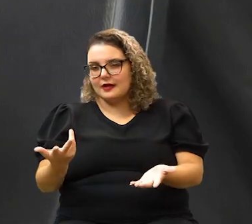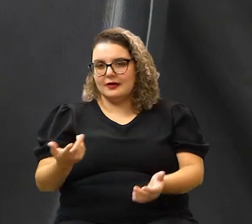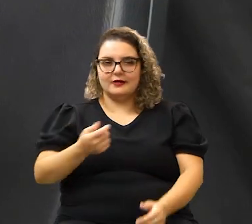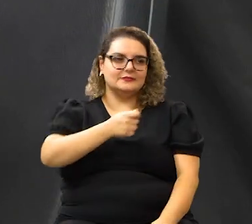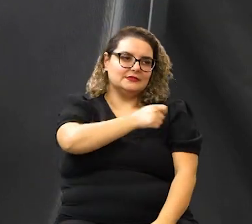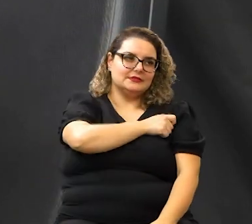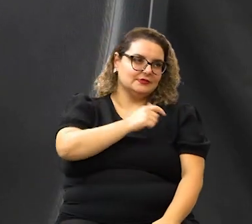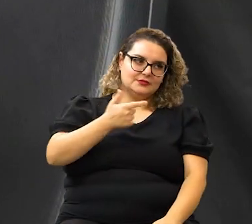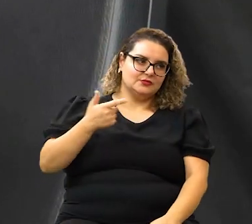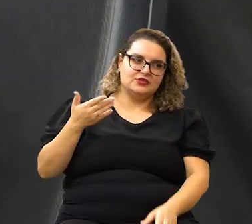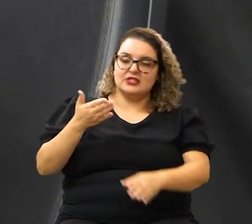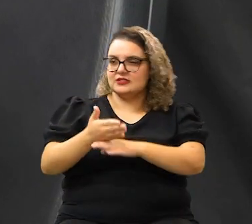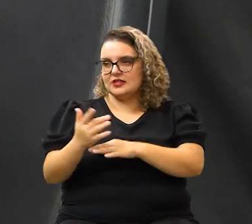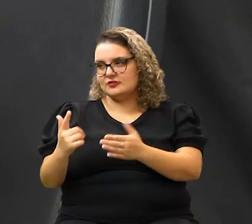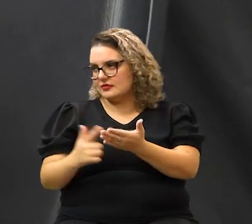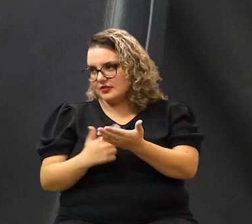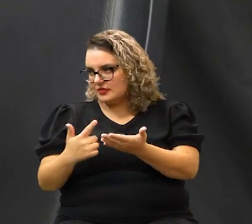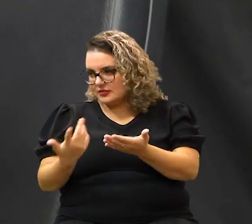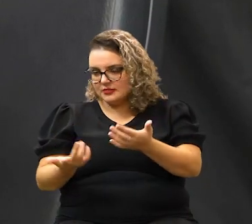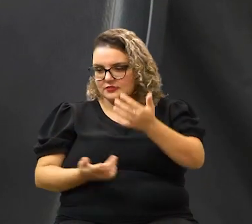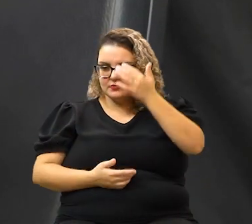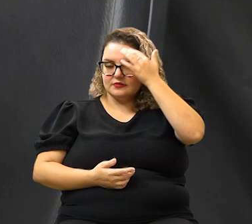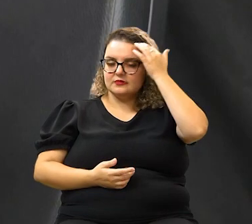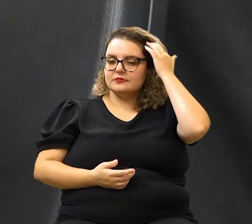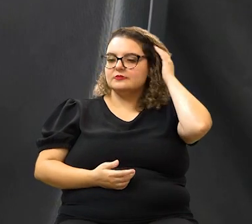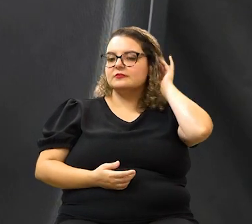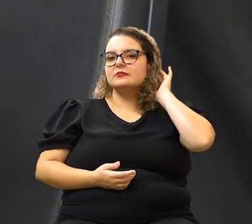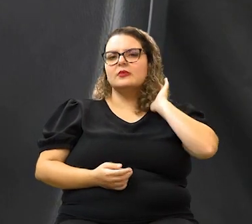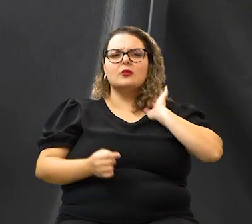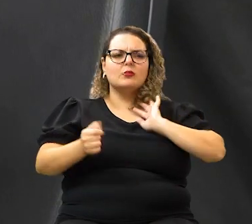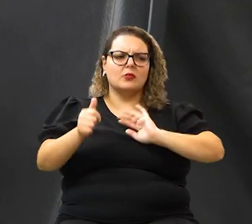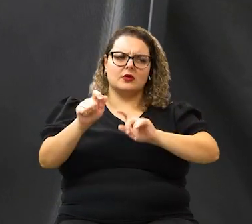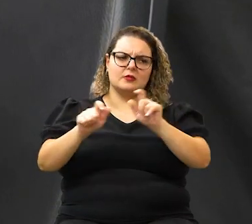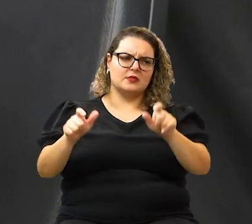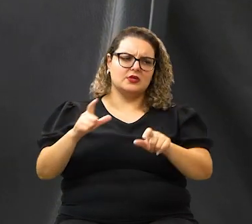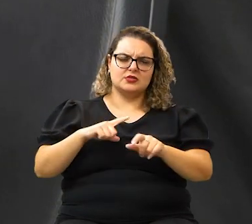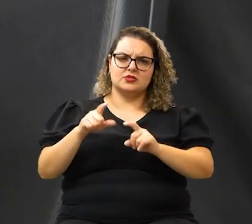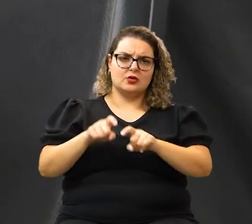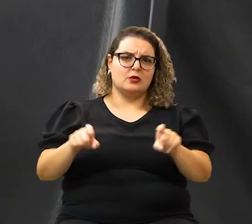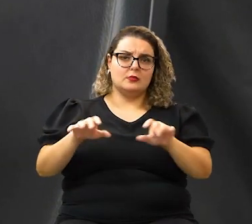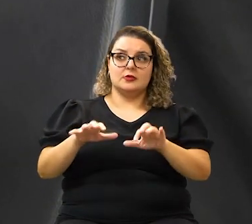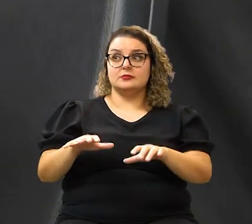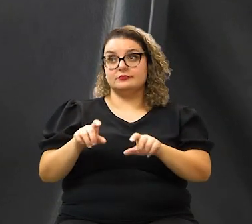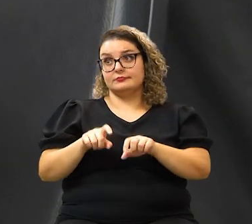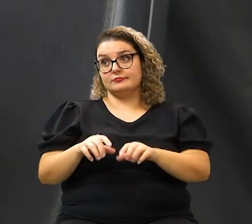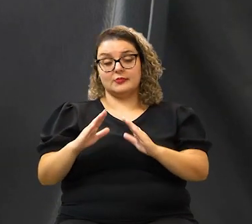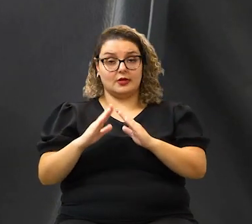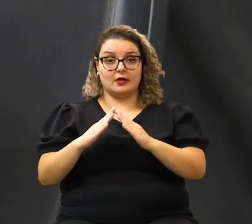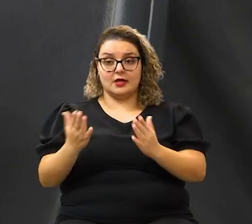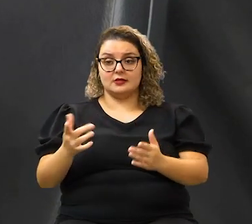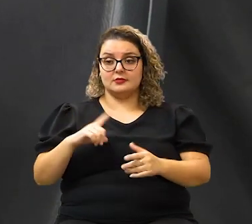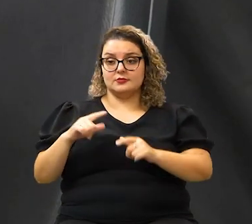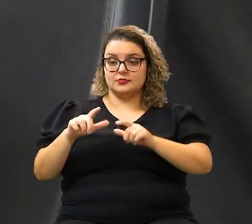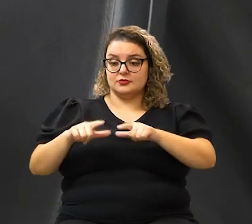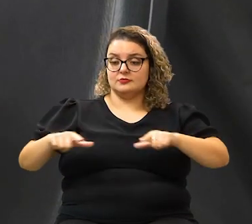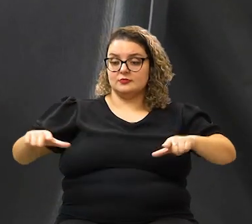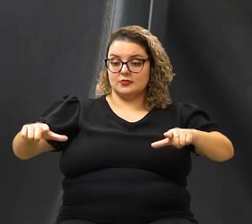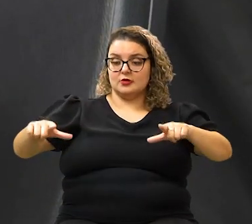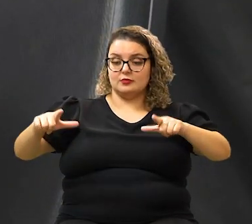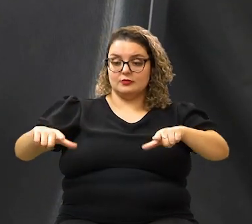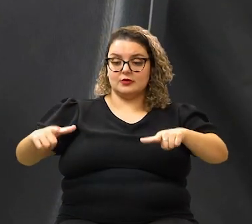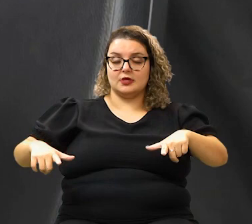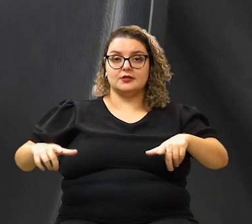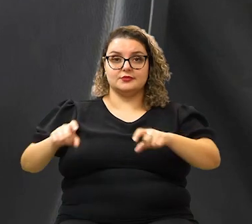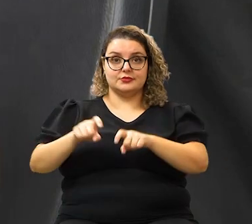livro. Pouquíssimas pessoas tinham computador em casa. Então, a gente tinha o espaço do laboratório na faculdade, a gente fazia na